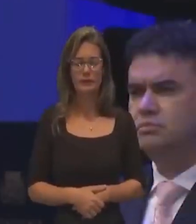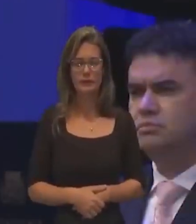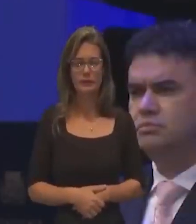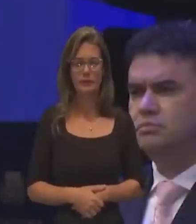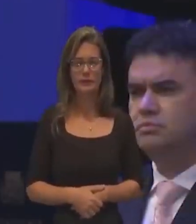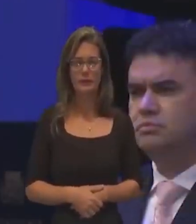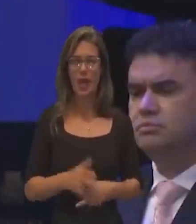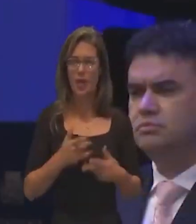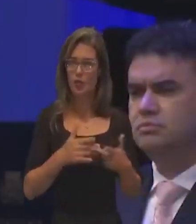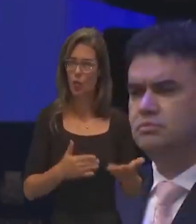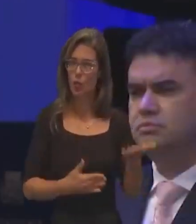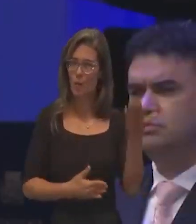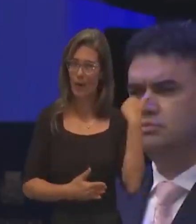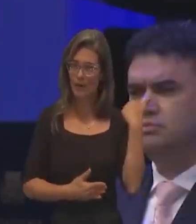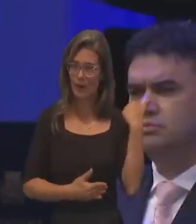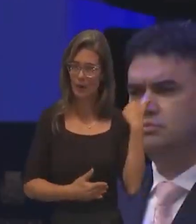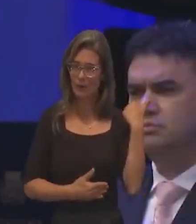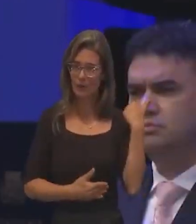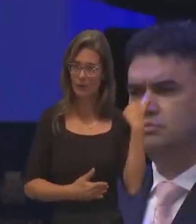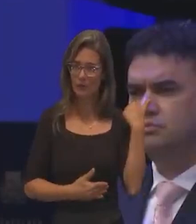As coisas velhas,